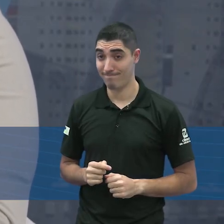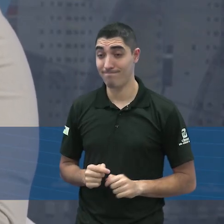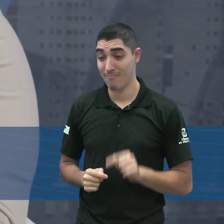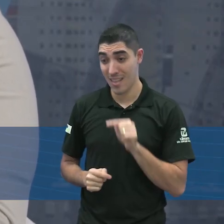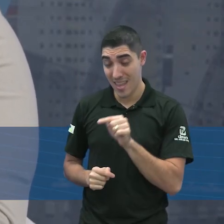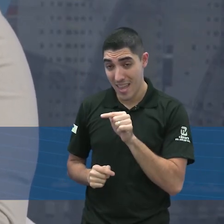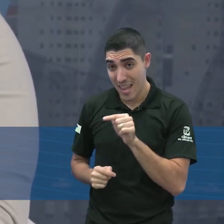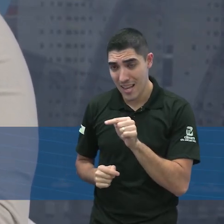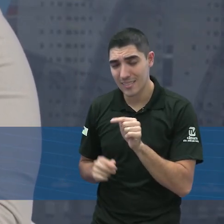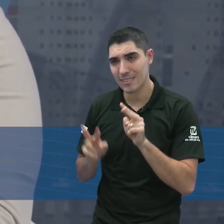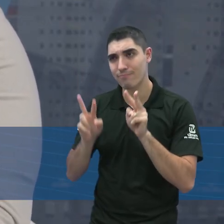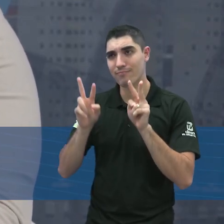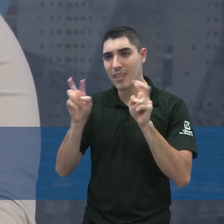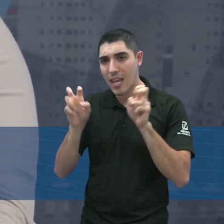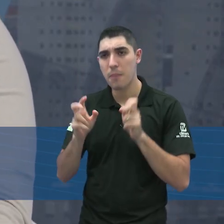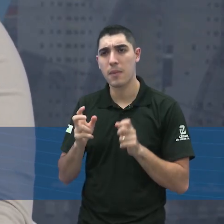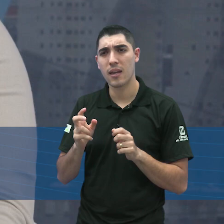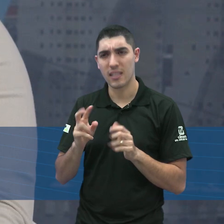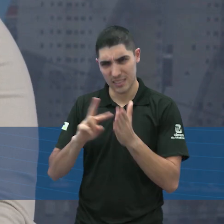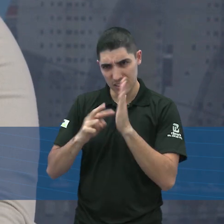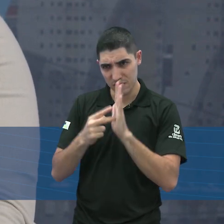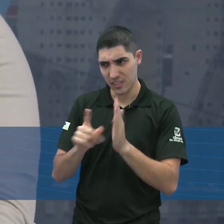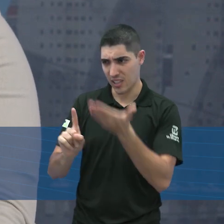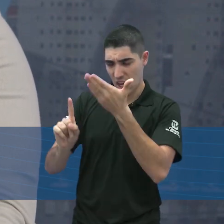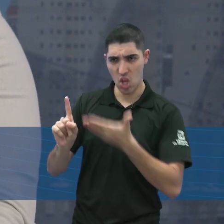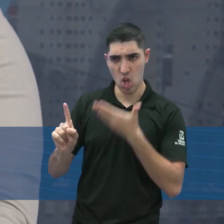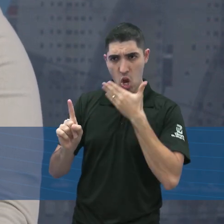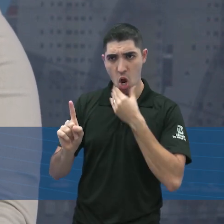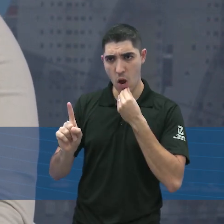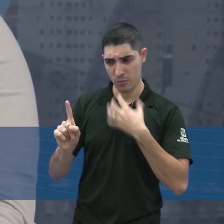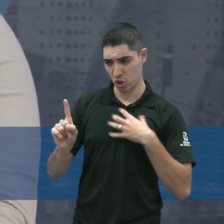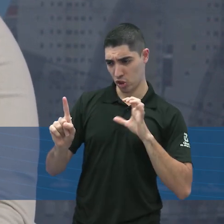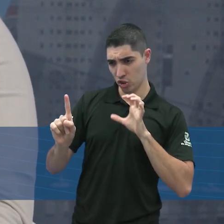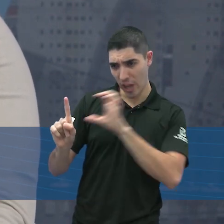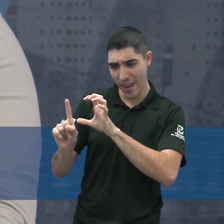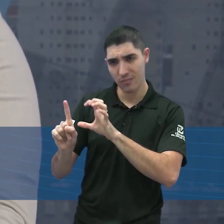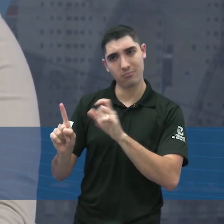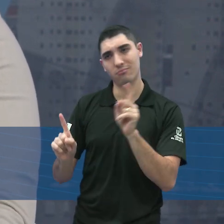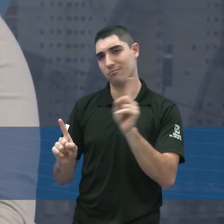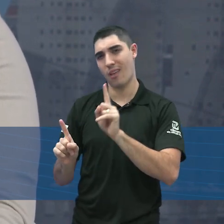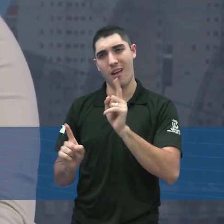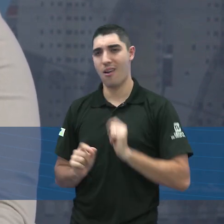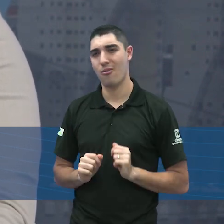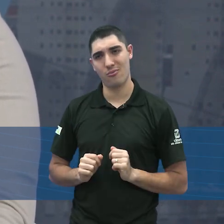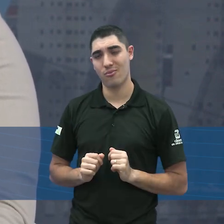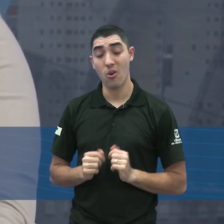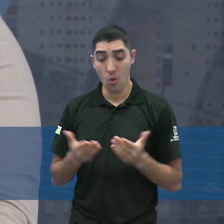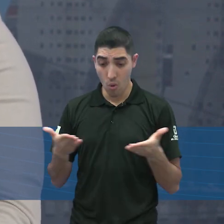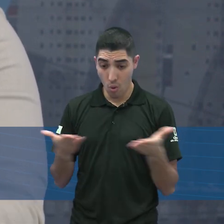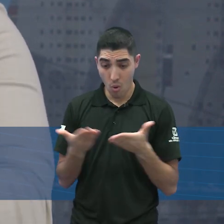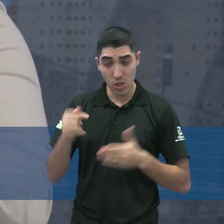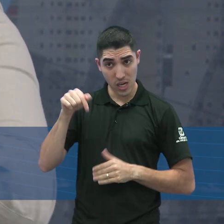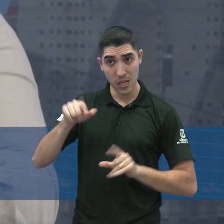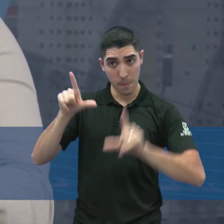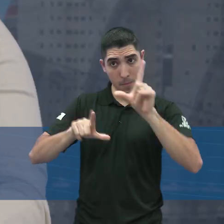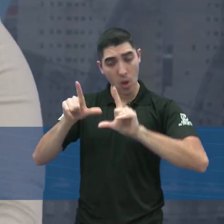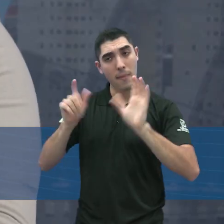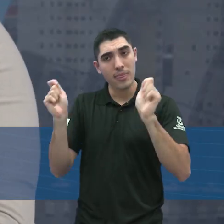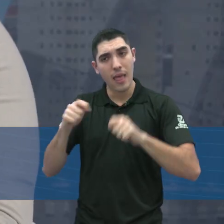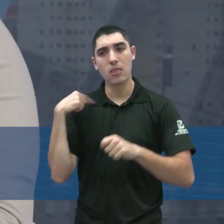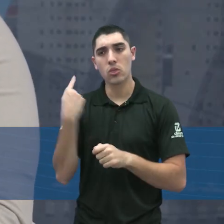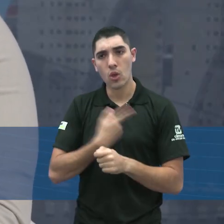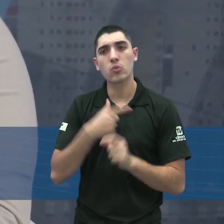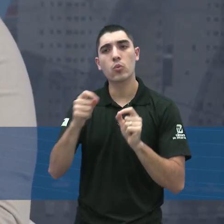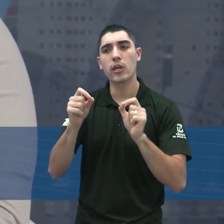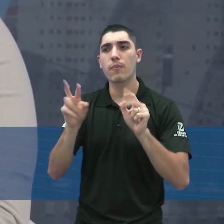conceito, ele não define o que é o homem. Acredito que a nossa conversa hoje aqui pode muito bem ampliar os horizontes sobre